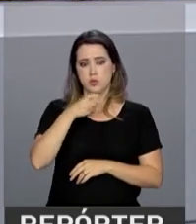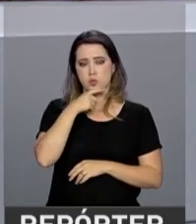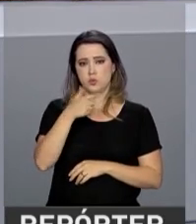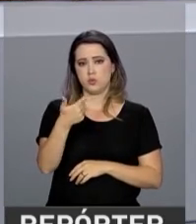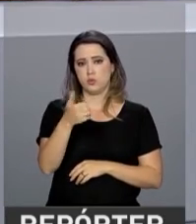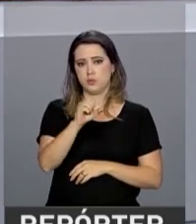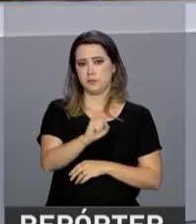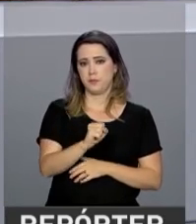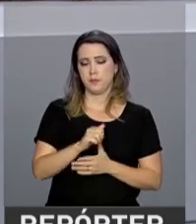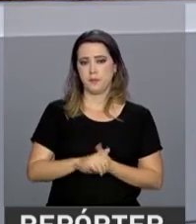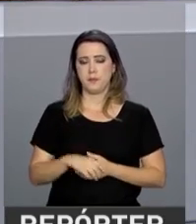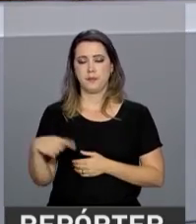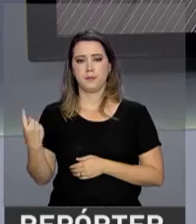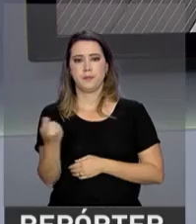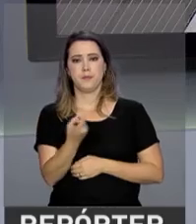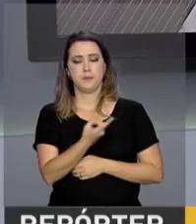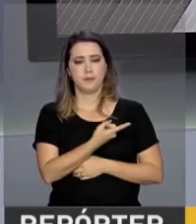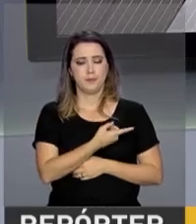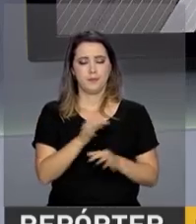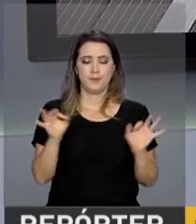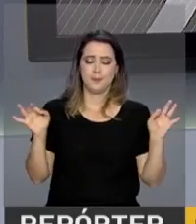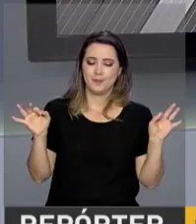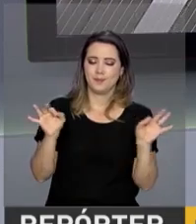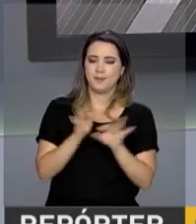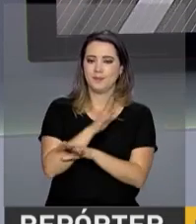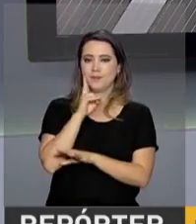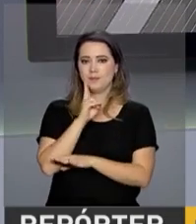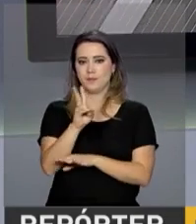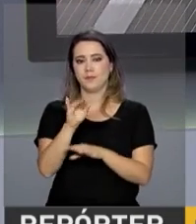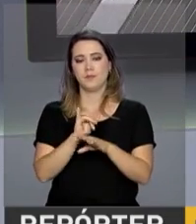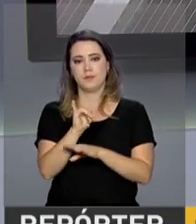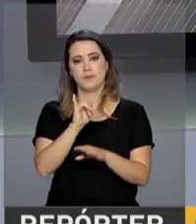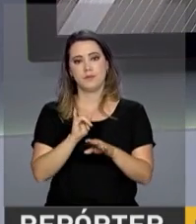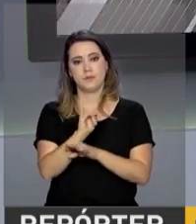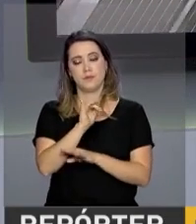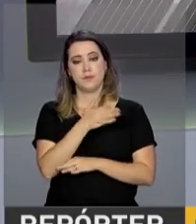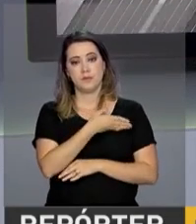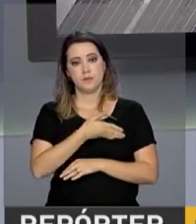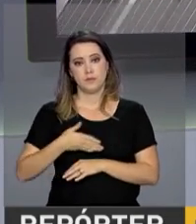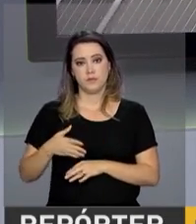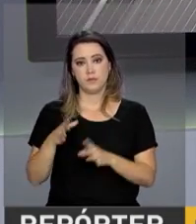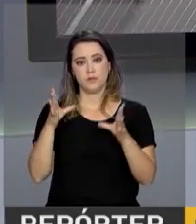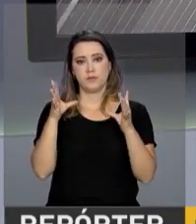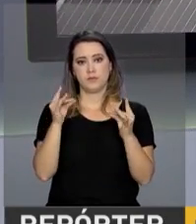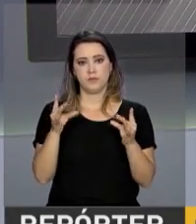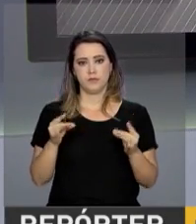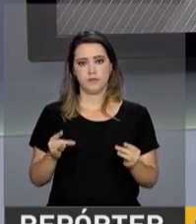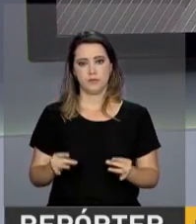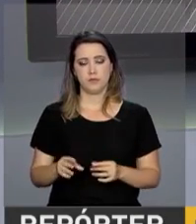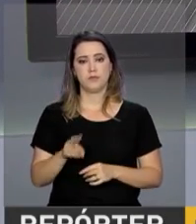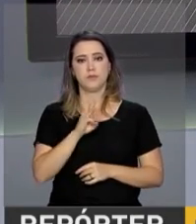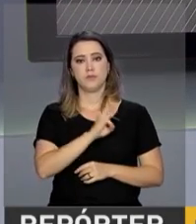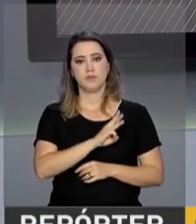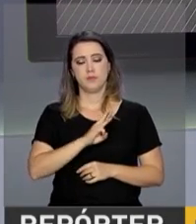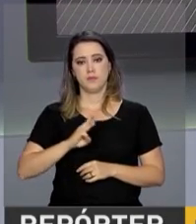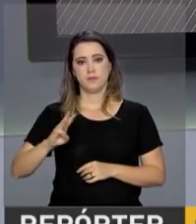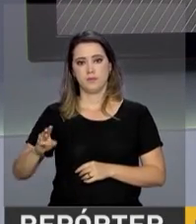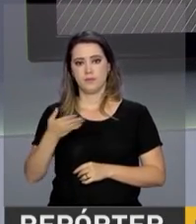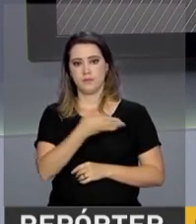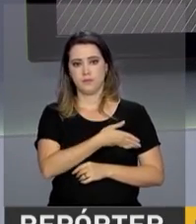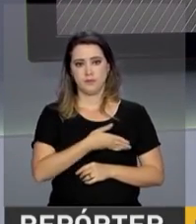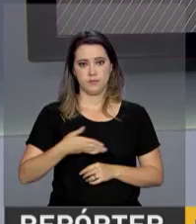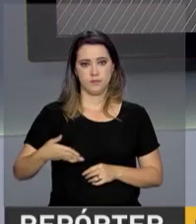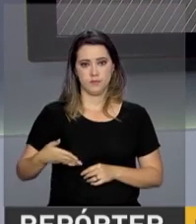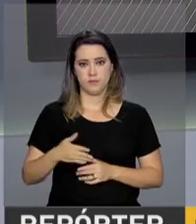2018 ea gente fica por aqui mas você pode rever as reportagens no youtube e toda a nossa programação também